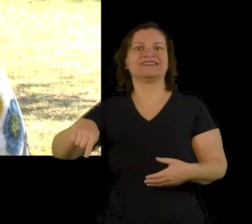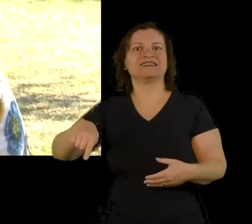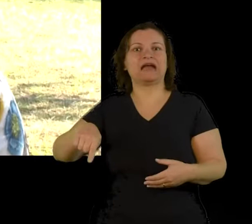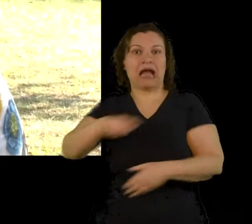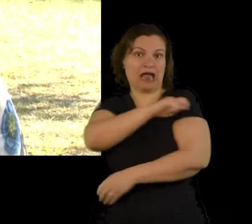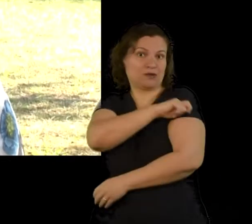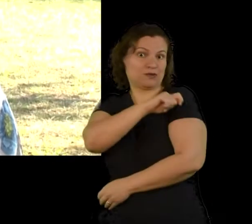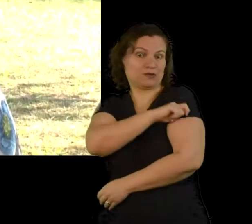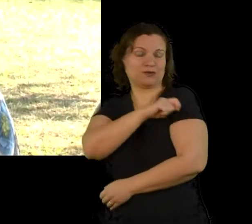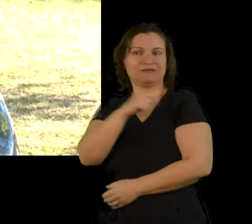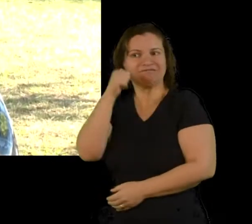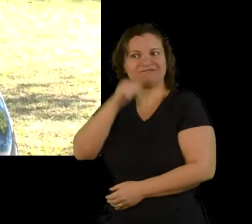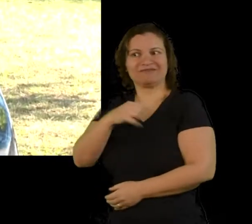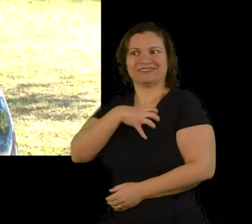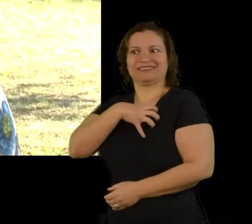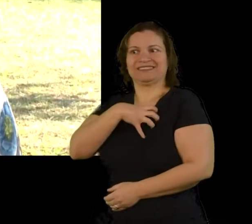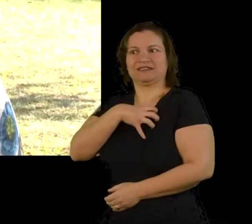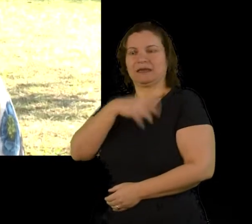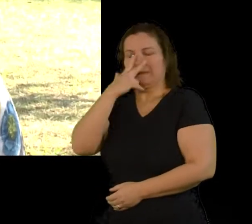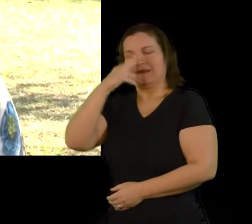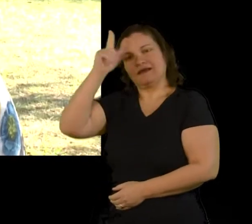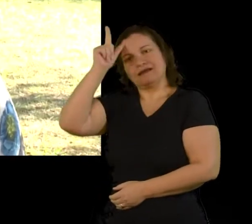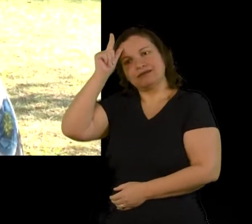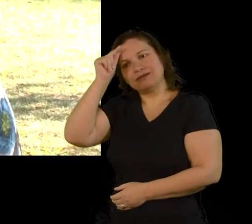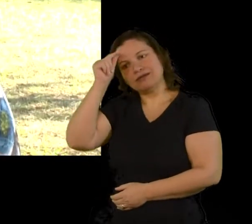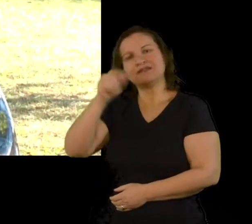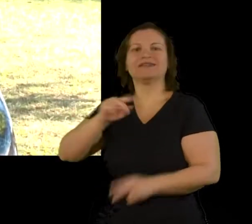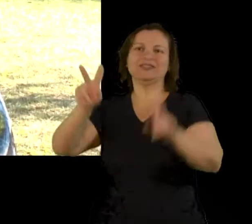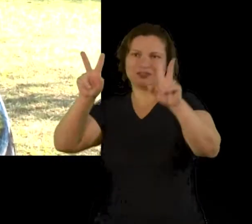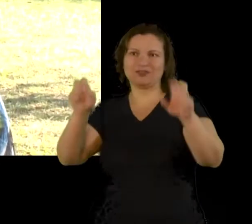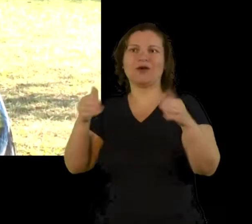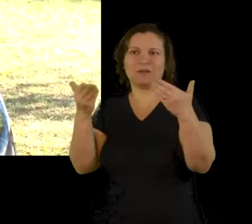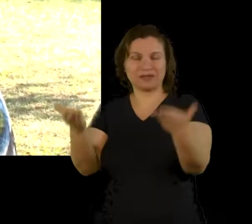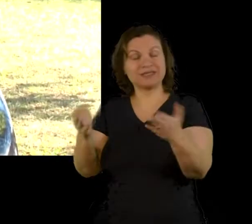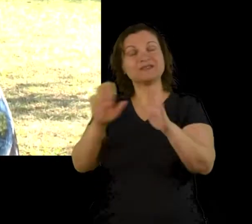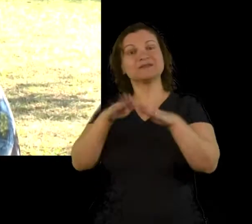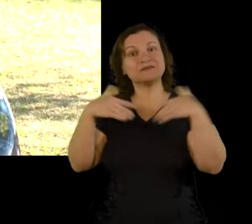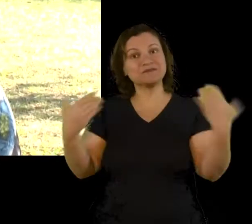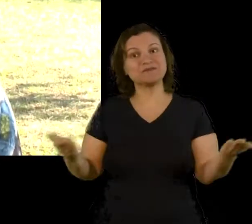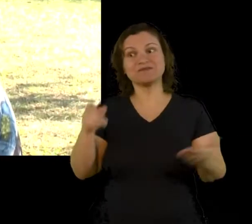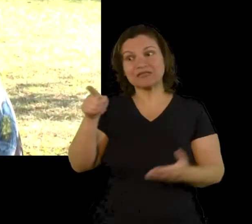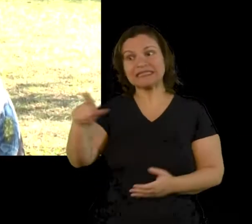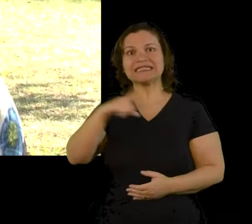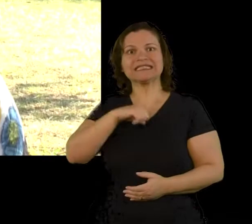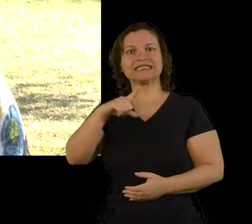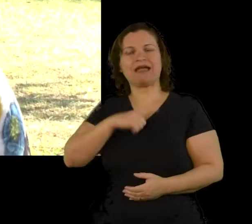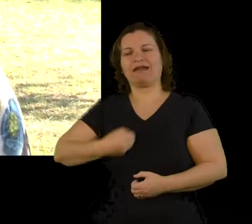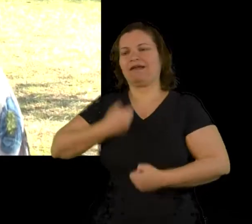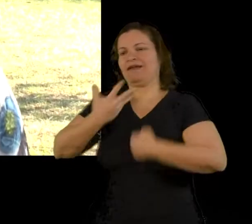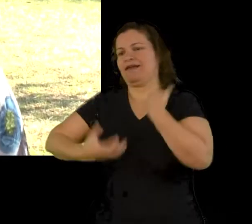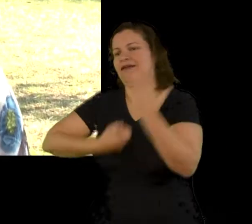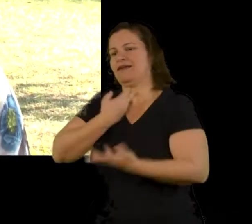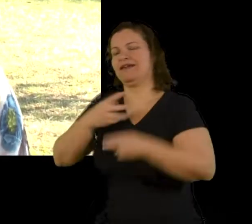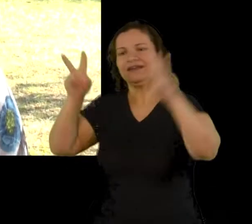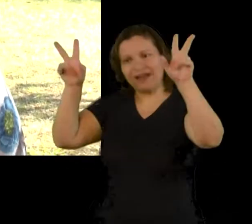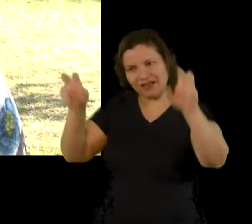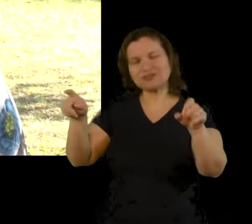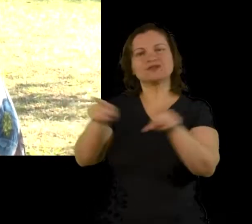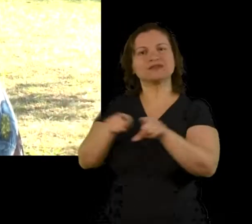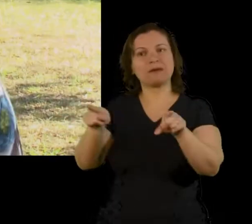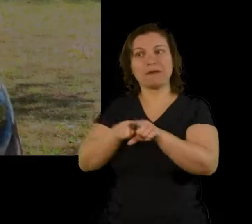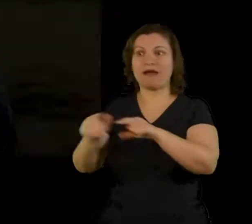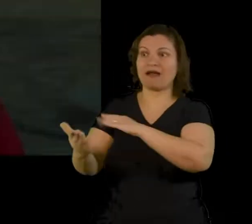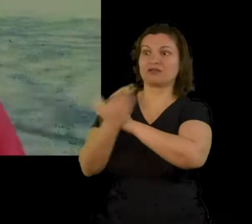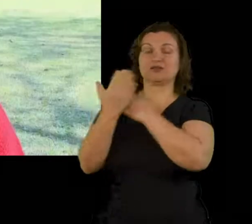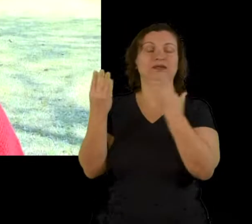as alunas ficam mais assim aliviadas em relação a isso. Então ali tem uns desabafos sobre isso, então tá